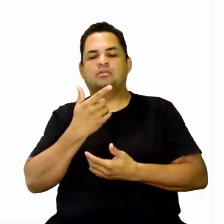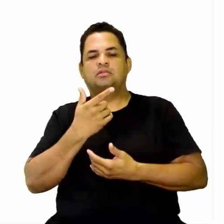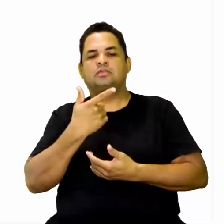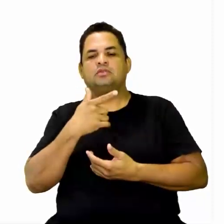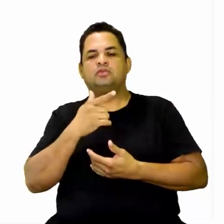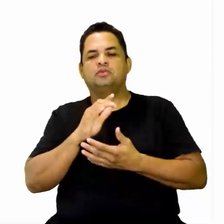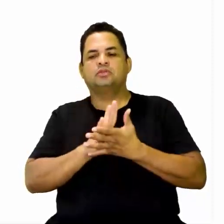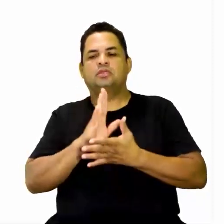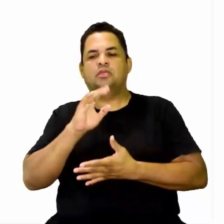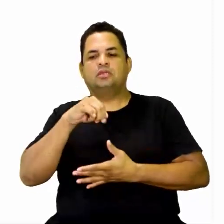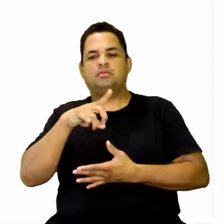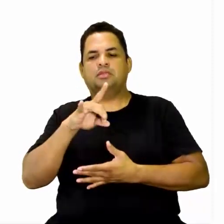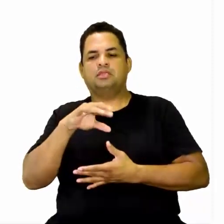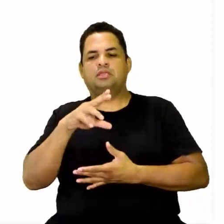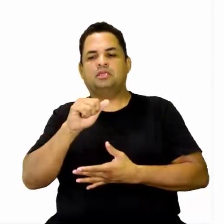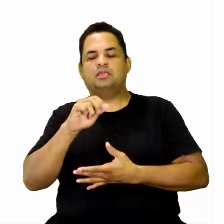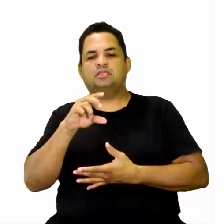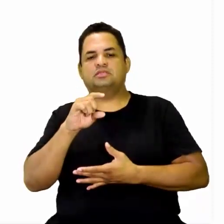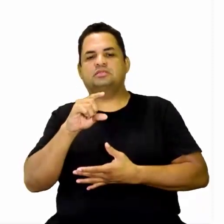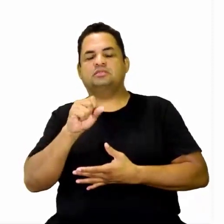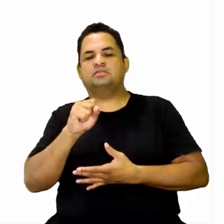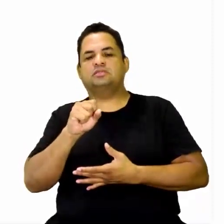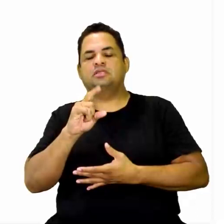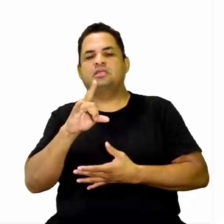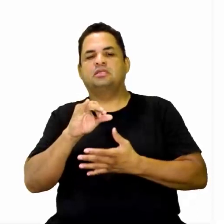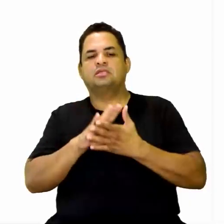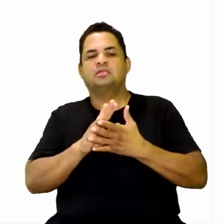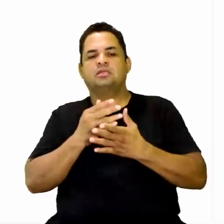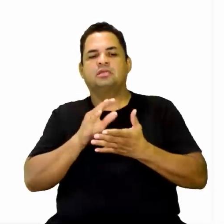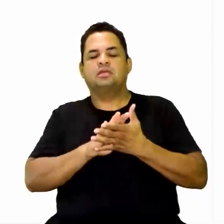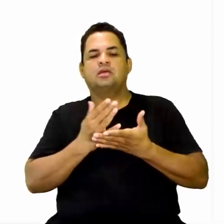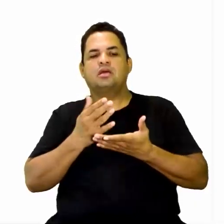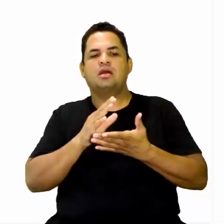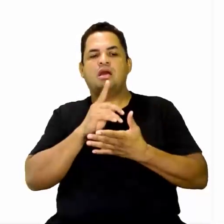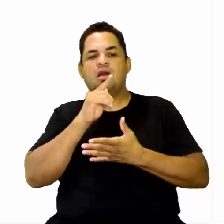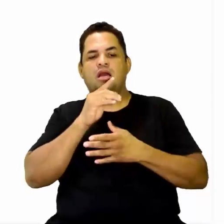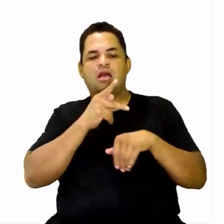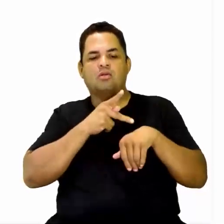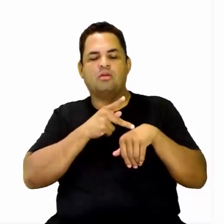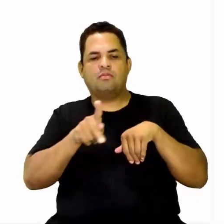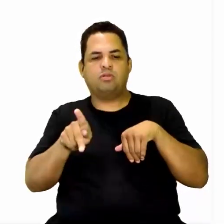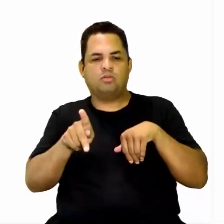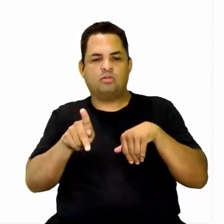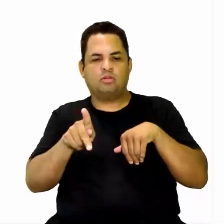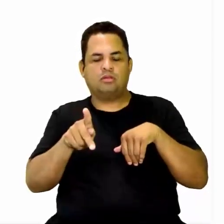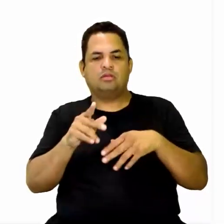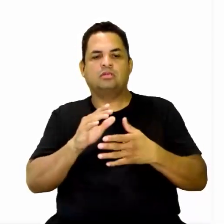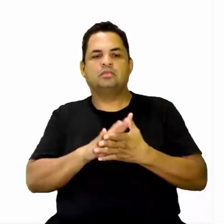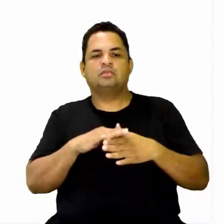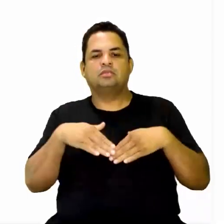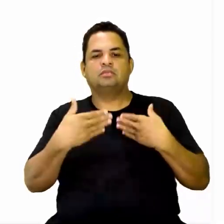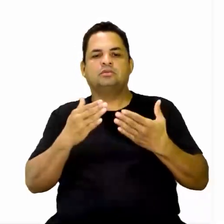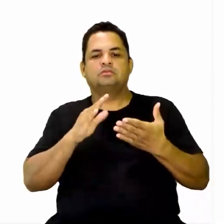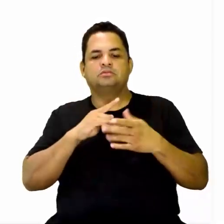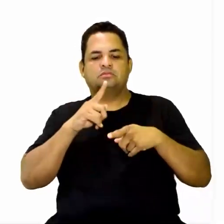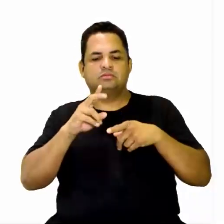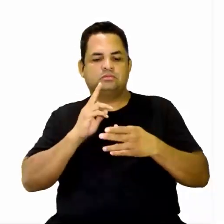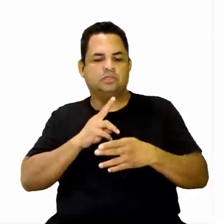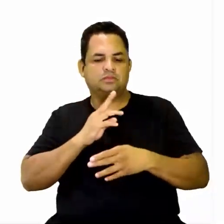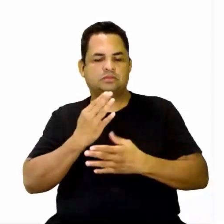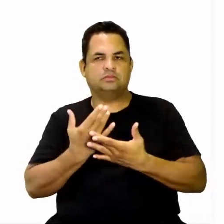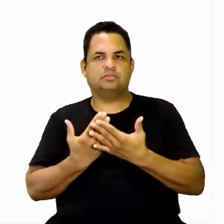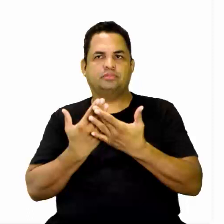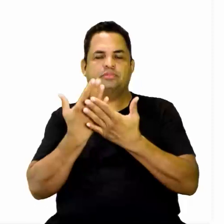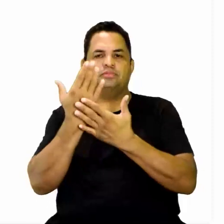vendo? A água destilada, né? Aquela água pura que ela foi, que ao passar pelo processo de vaporização